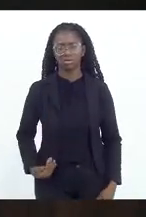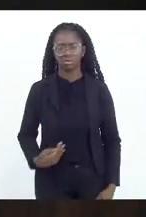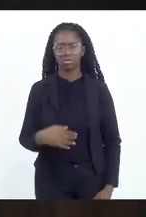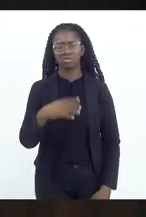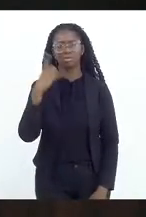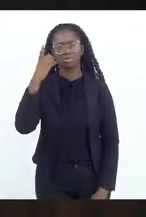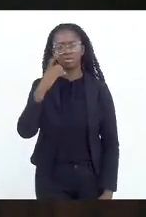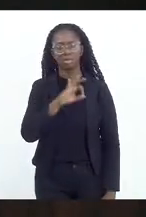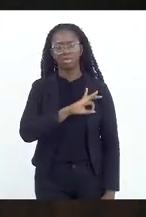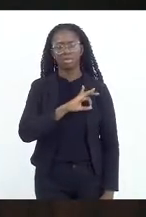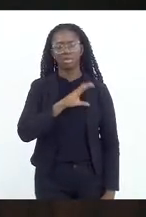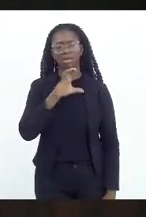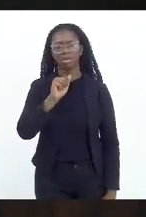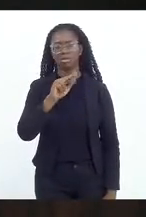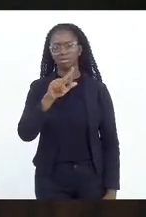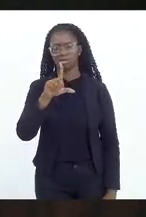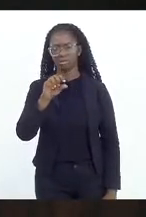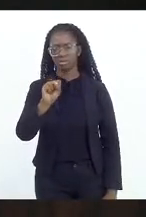Carlos Augusto.